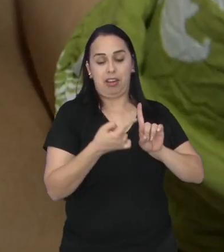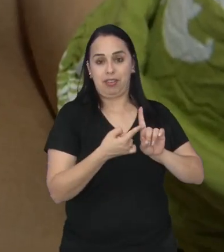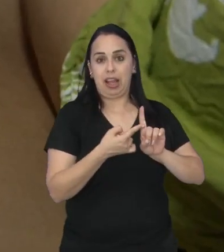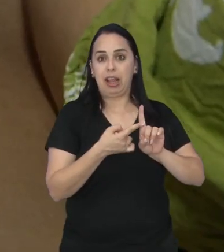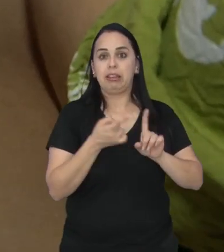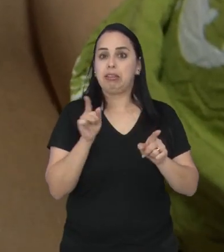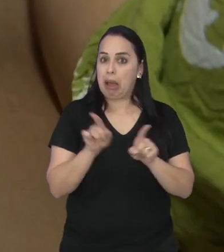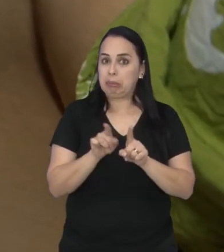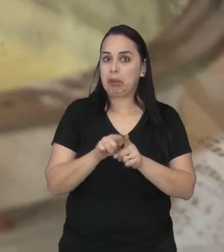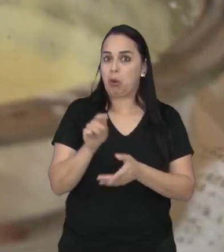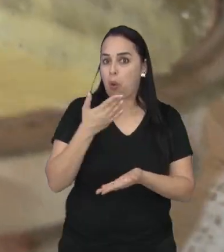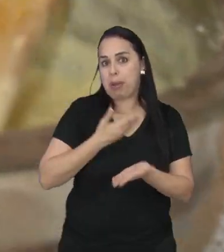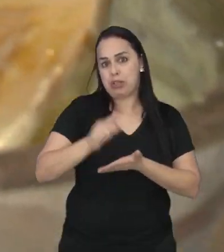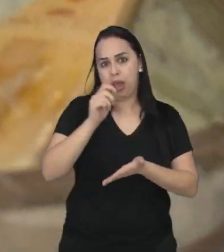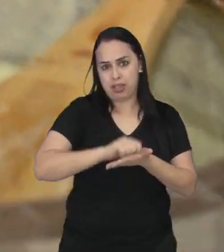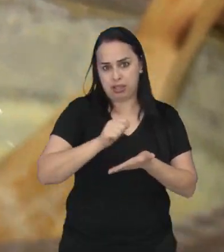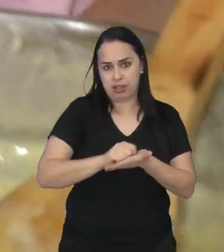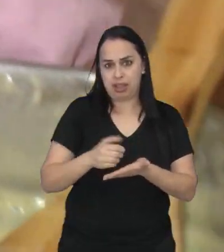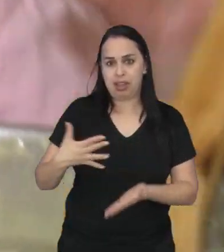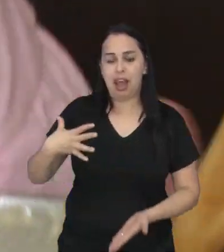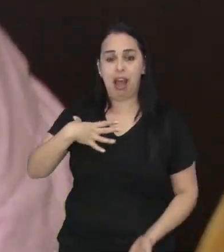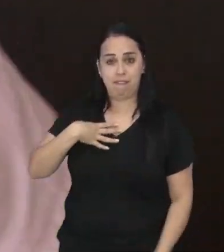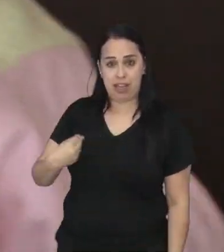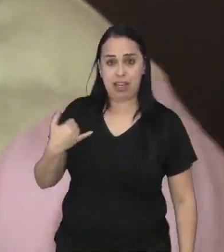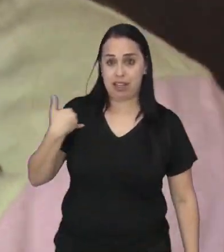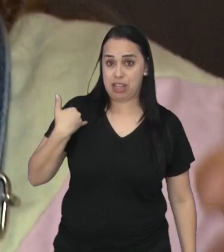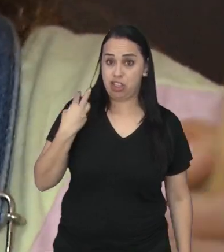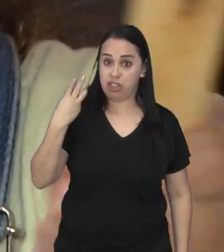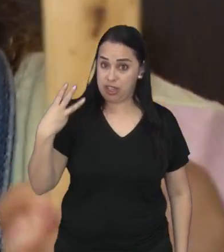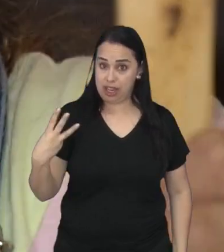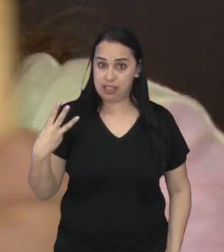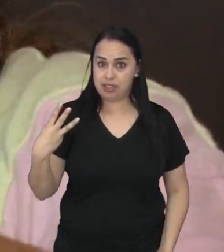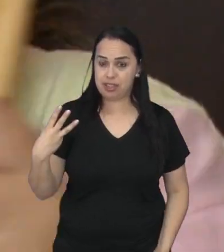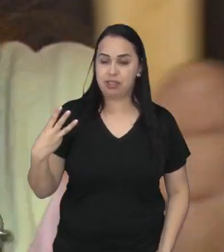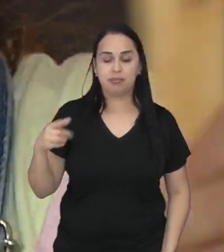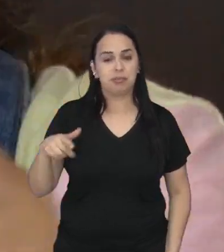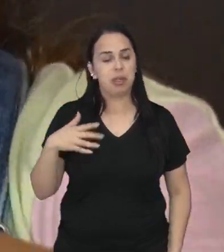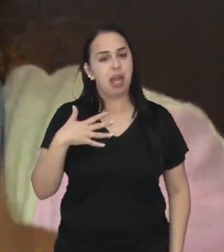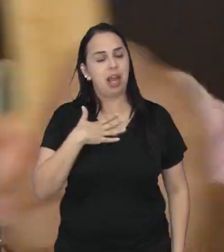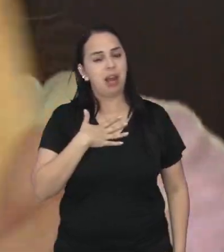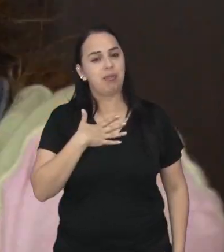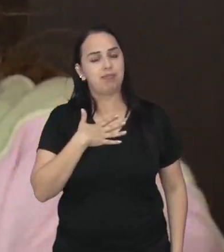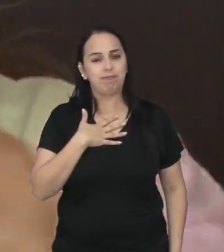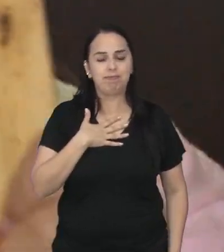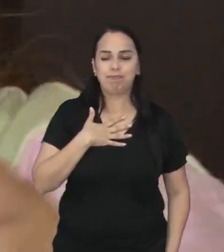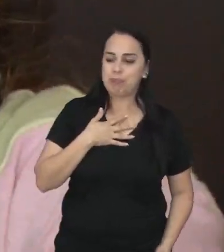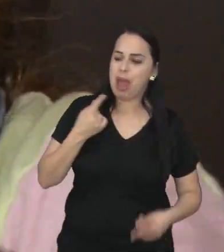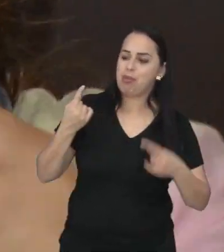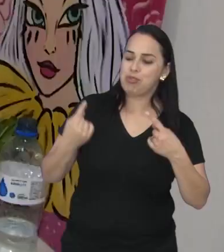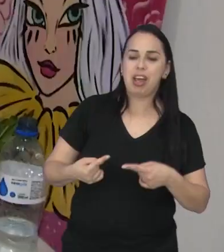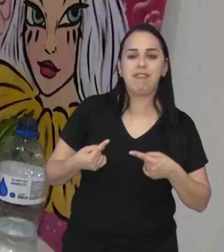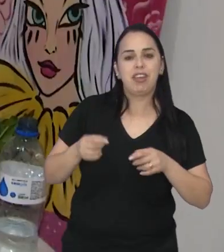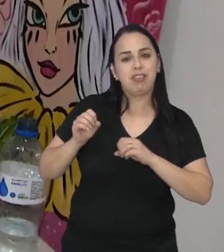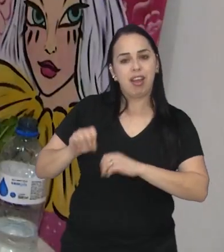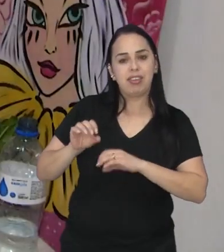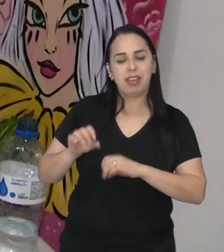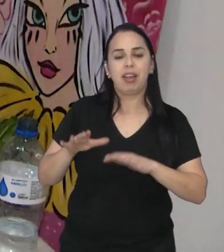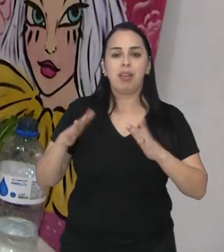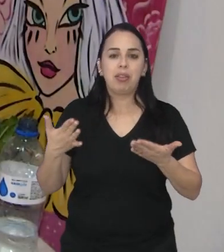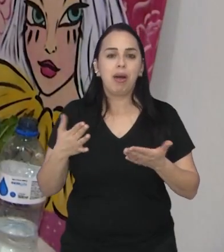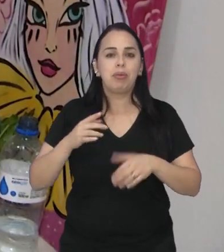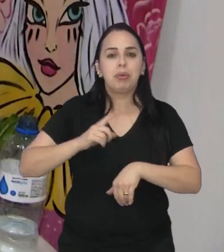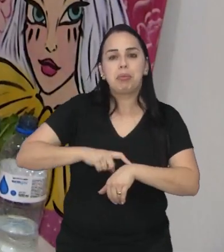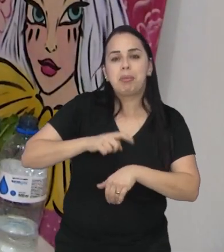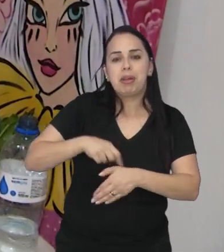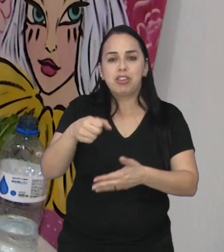também virou escritora. A filha Clarice, de 3 anos, foi quem logo despertou esse desafio nela. Ela, então, uniu